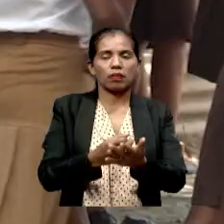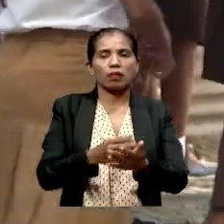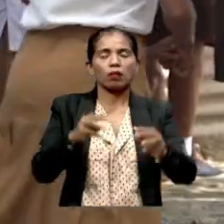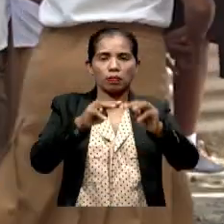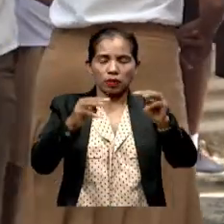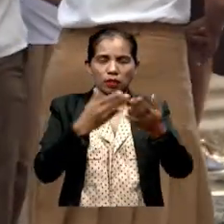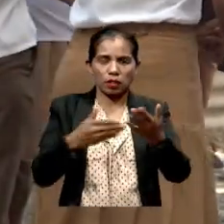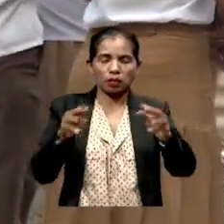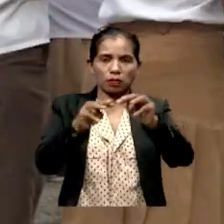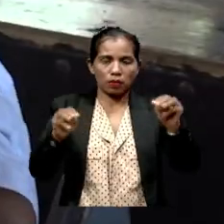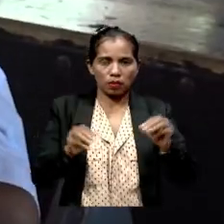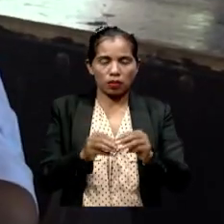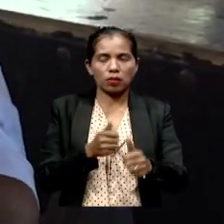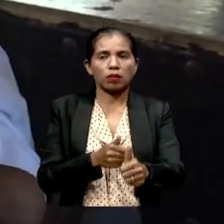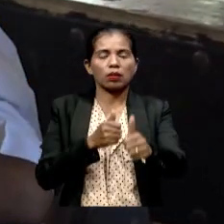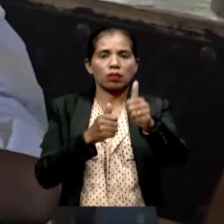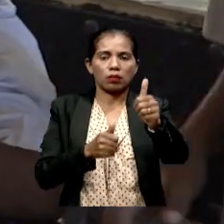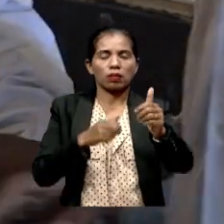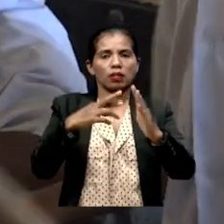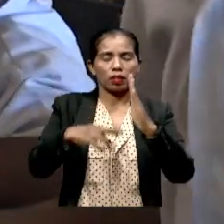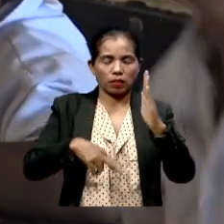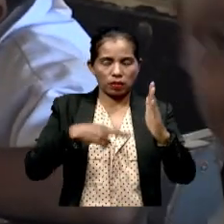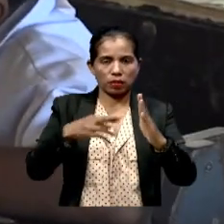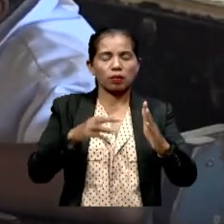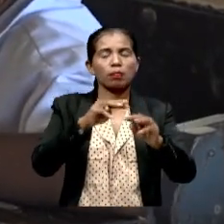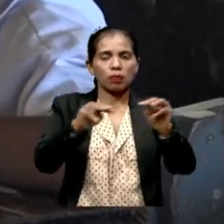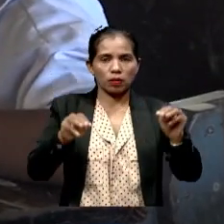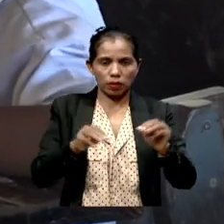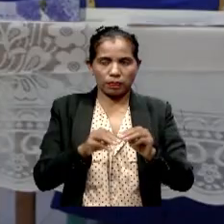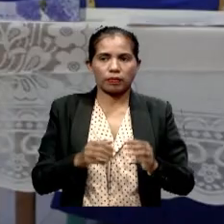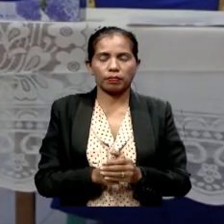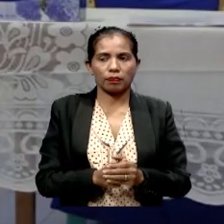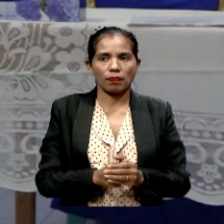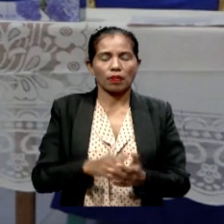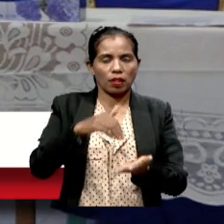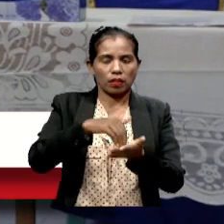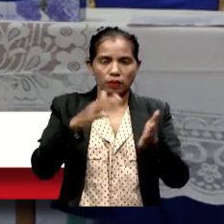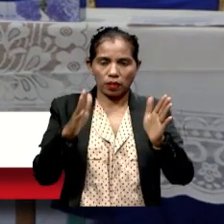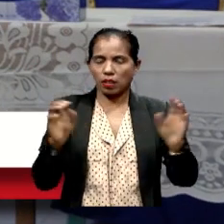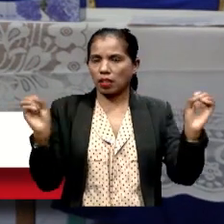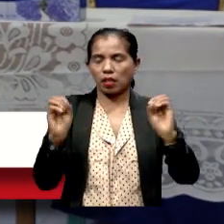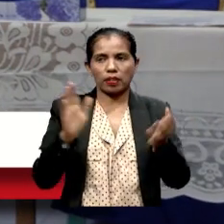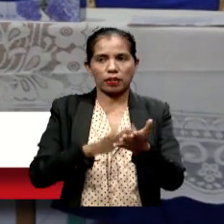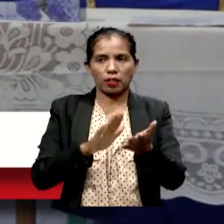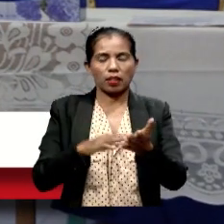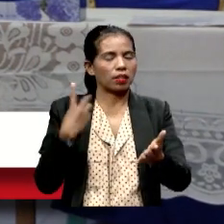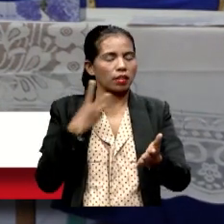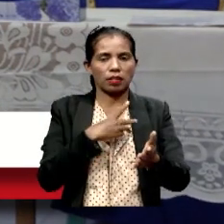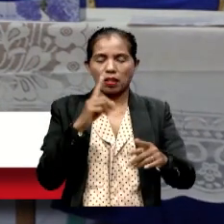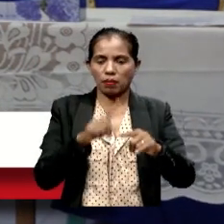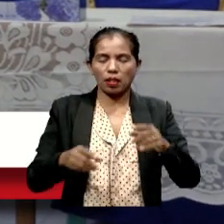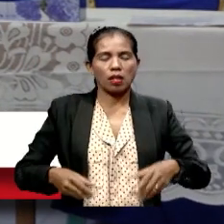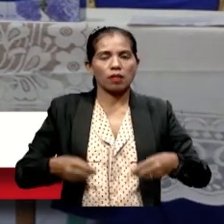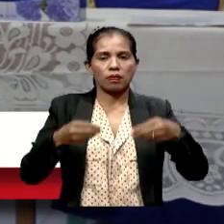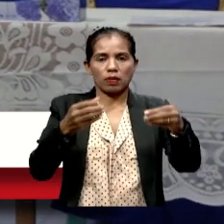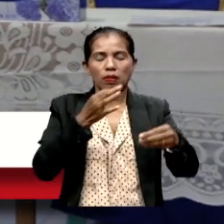municipal do recurso municipal Nian. Quando a escola Lalao, estudante da escola, e também fornece a IAN, porque é uma